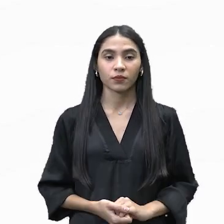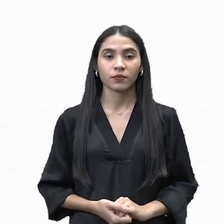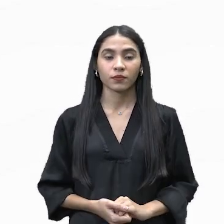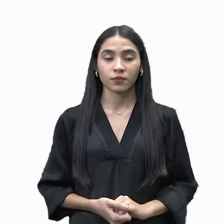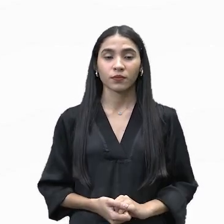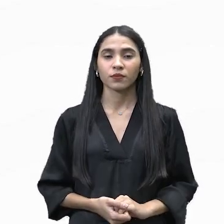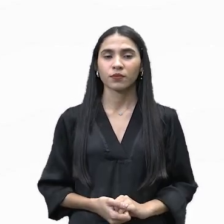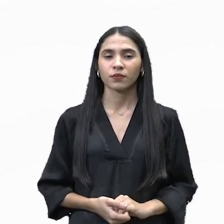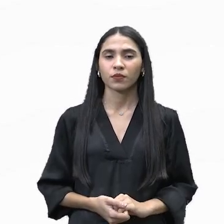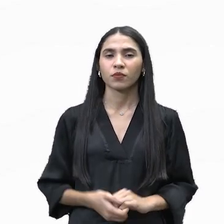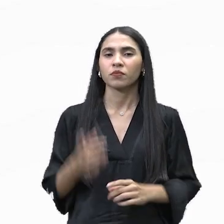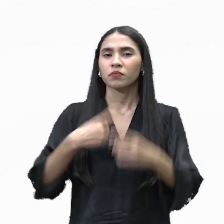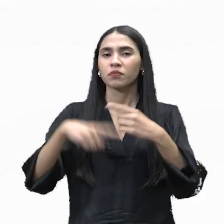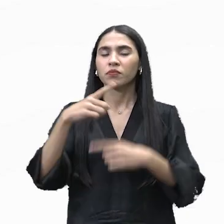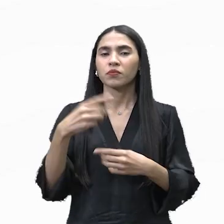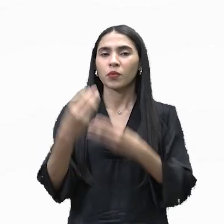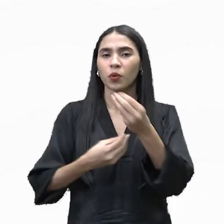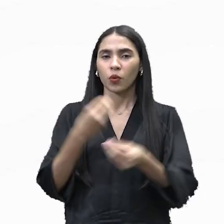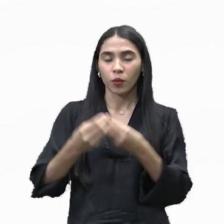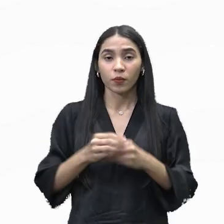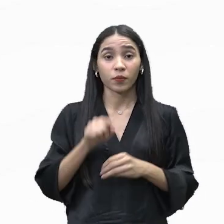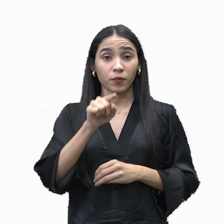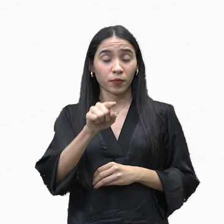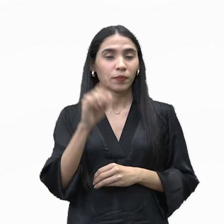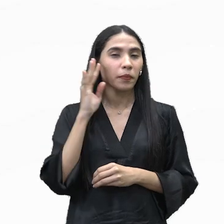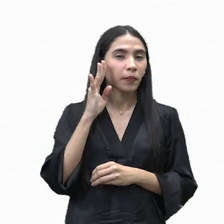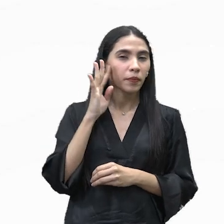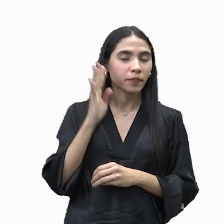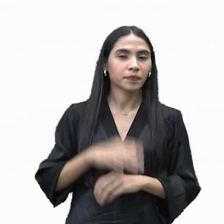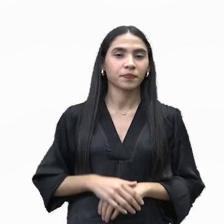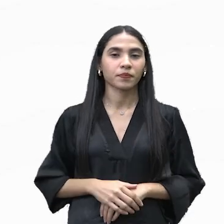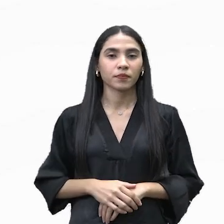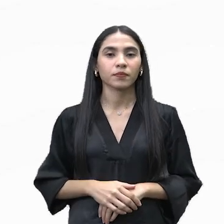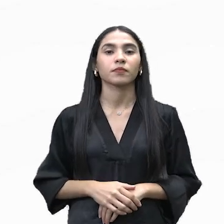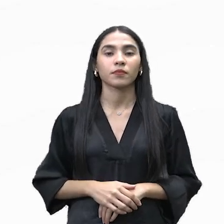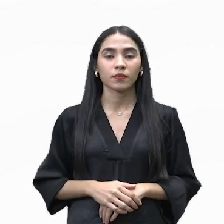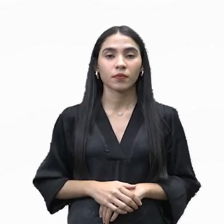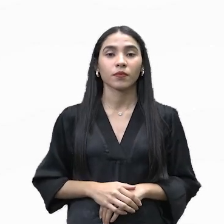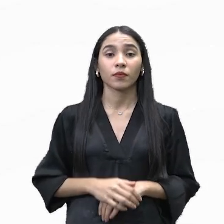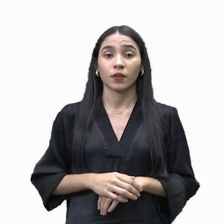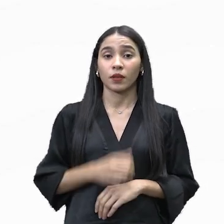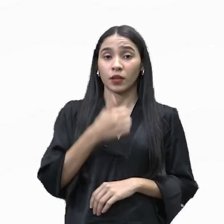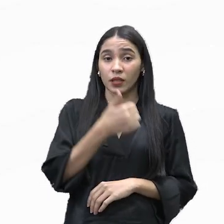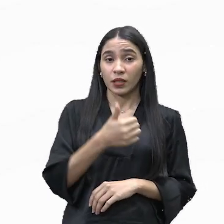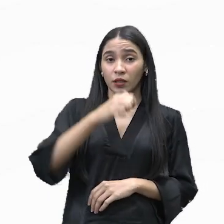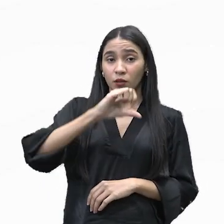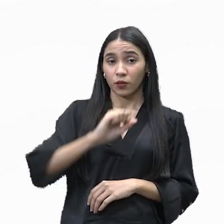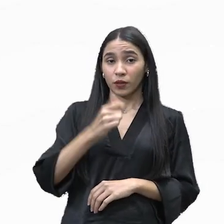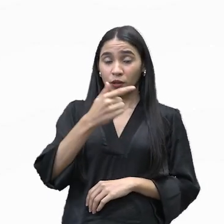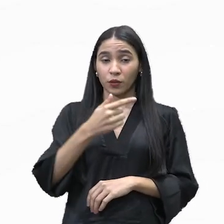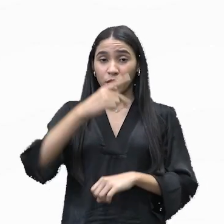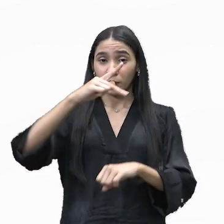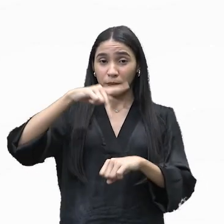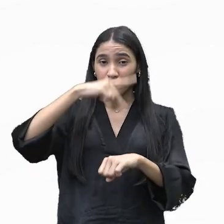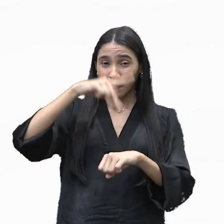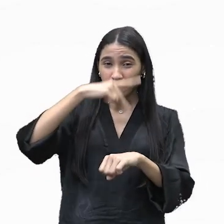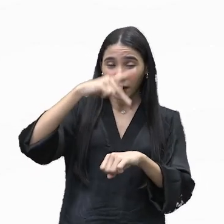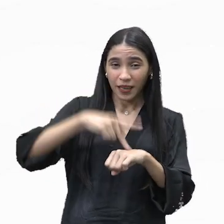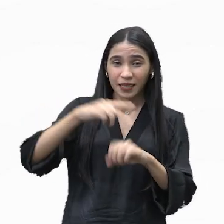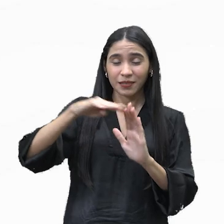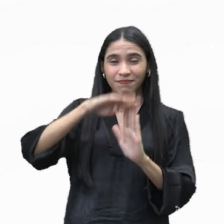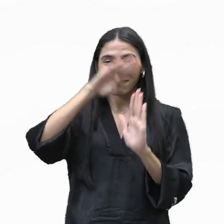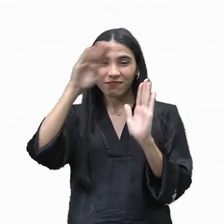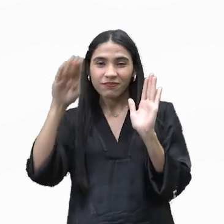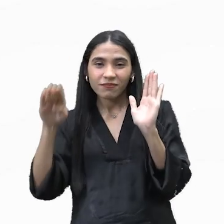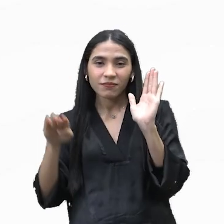aí onde é preciso avançar. Então imagine, entre 192